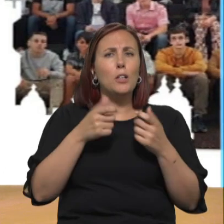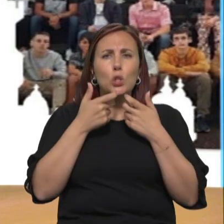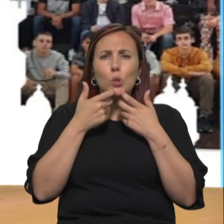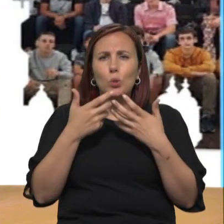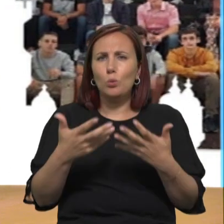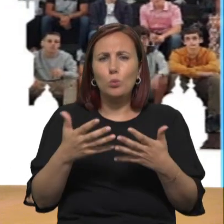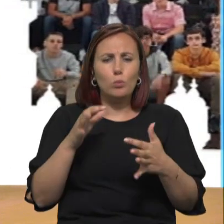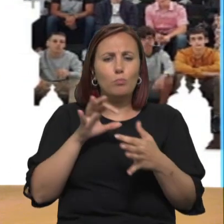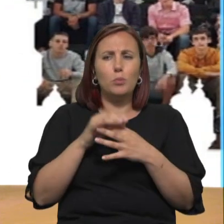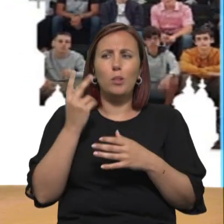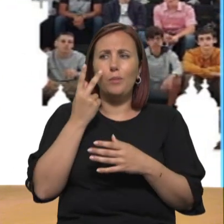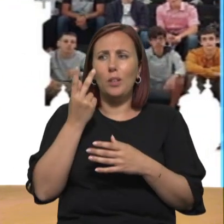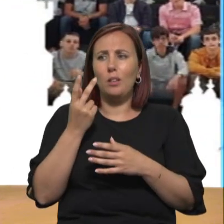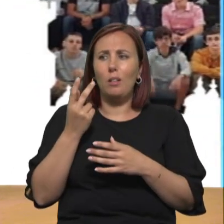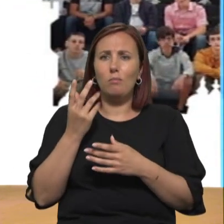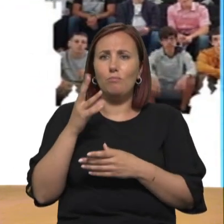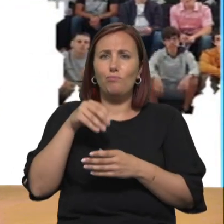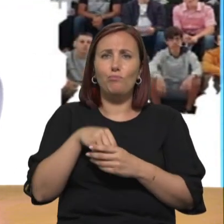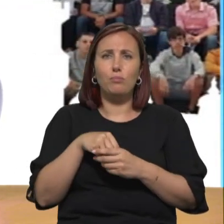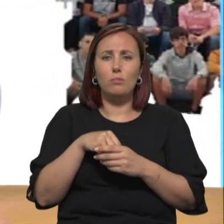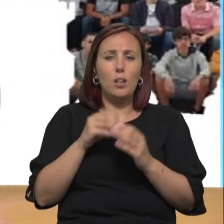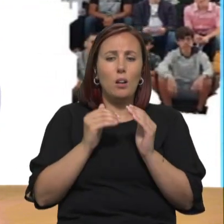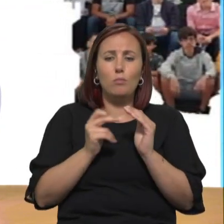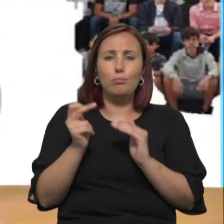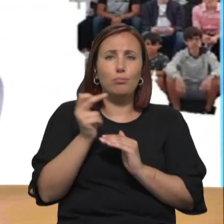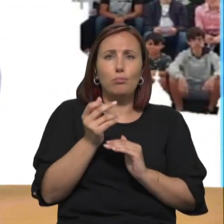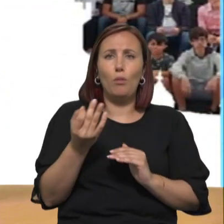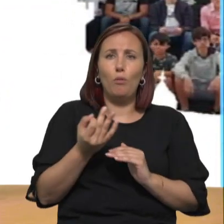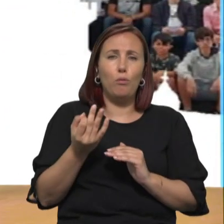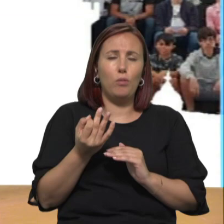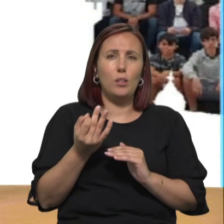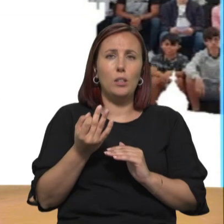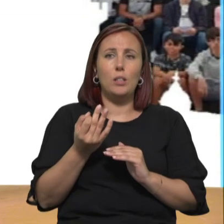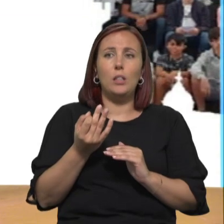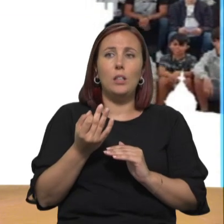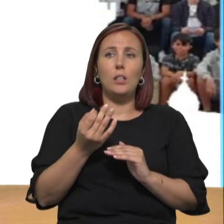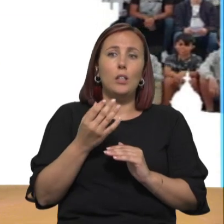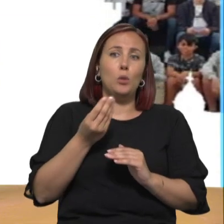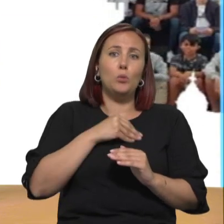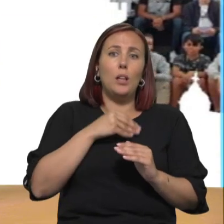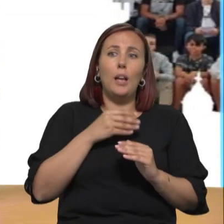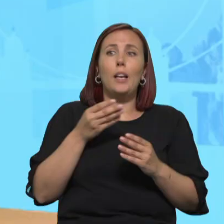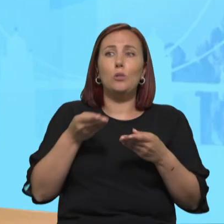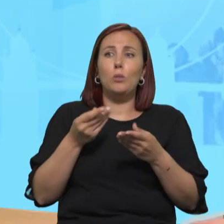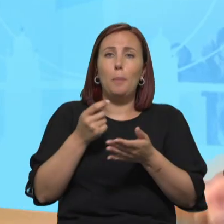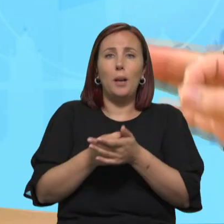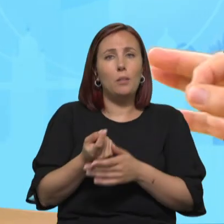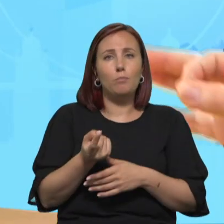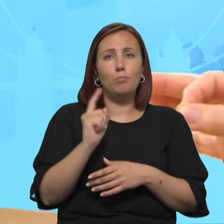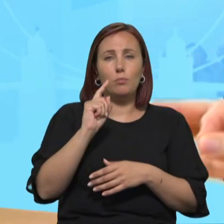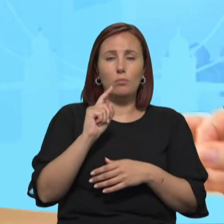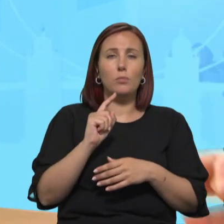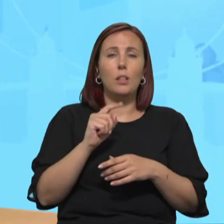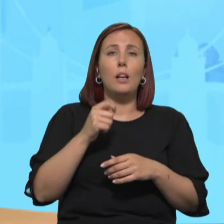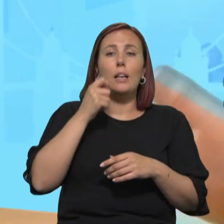tenha a ver com a vida das pessoas, houve um aumento que não foi coberto pelos salários. E, portanto, quem estava ali